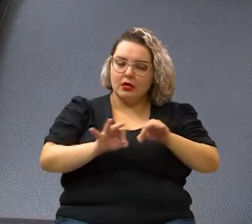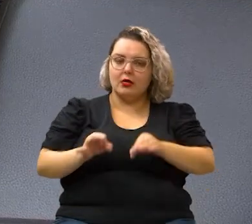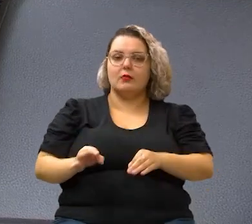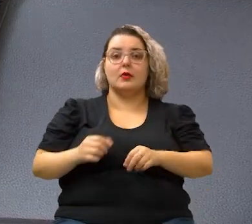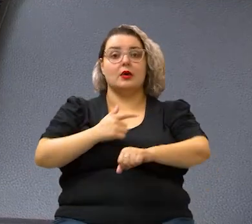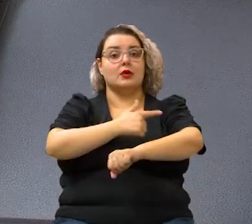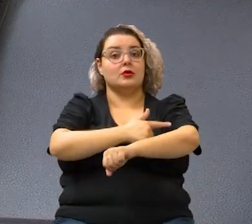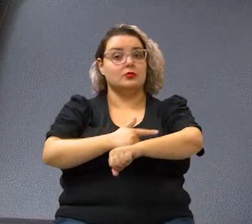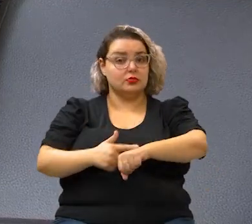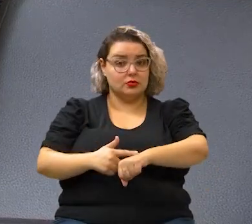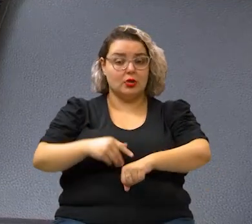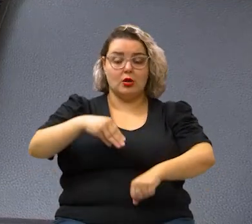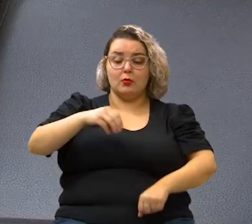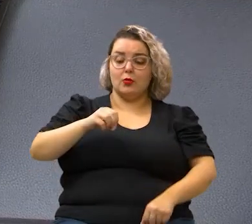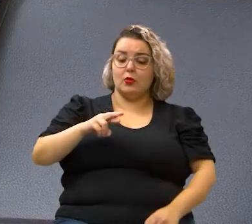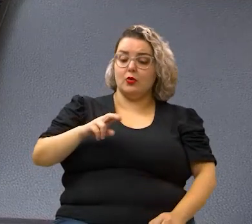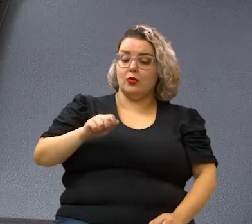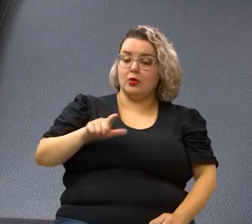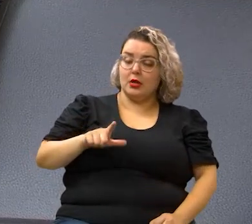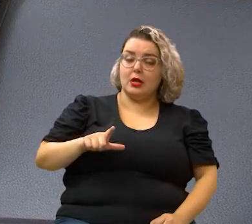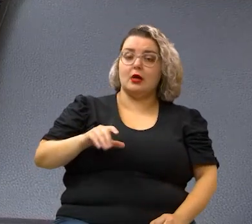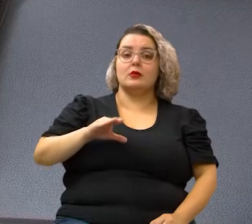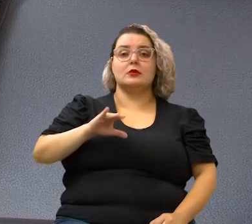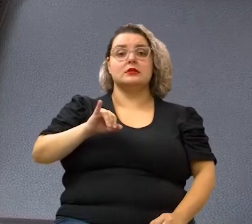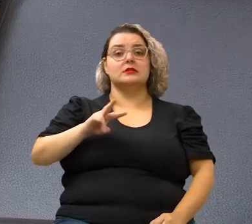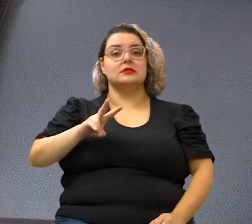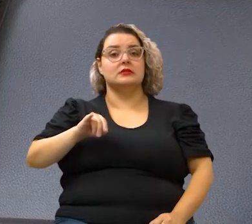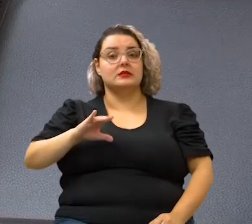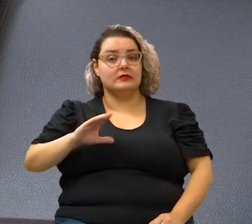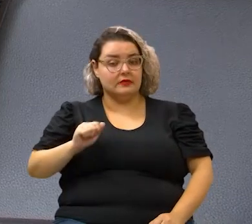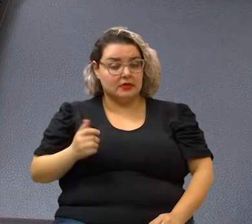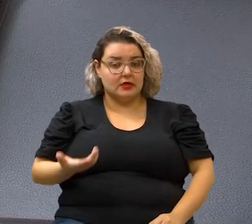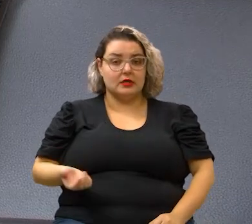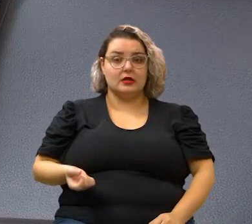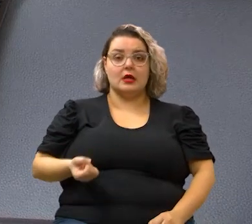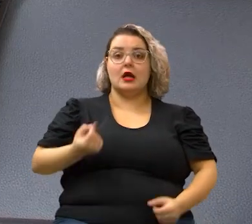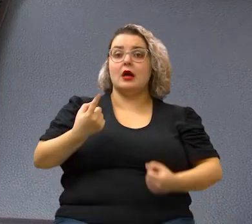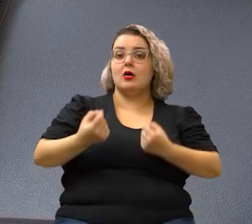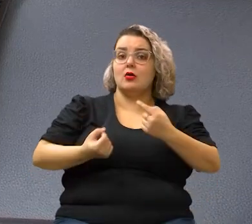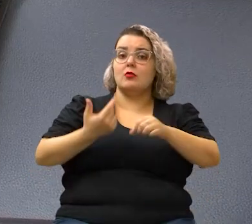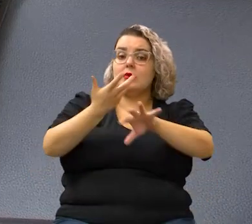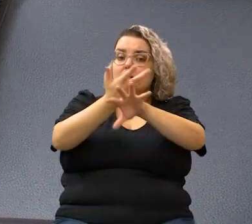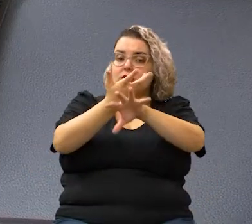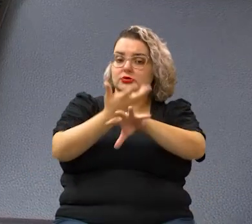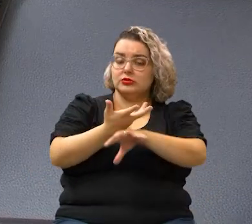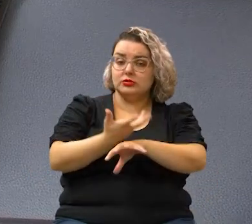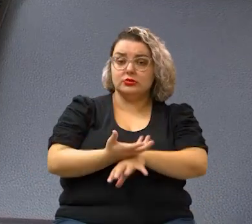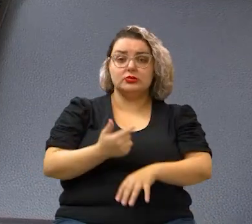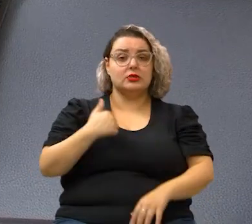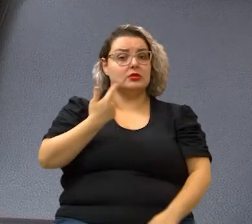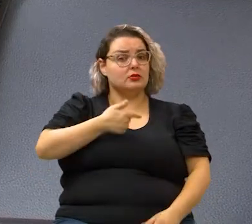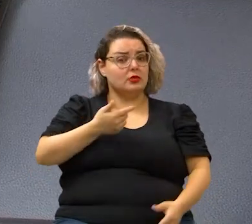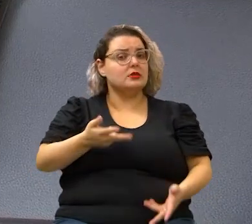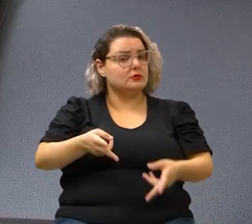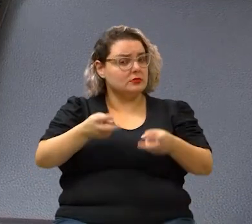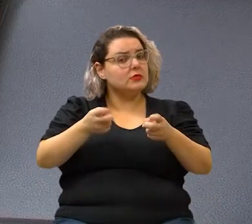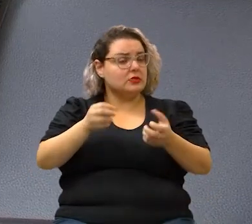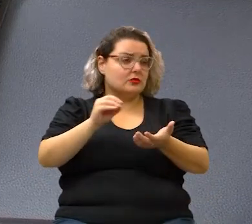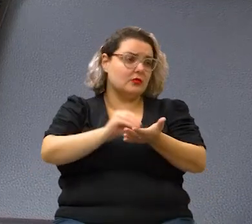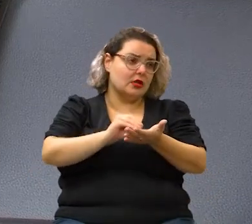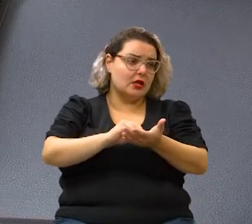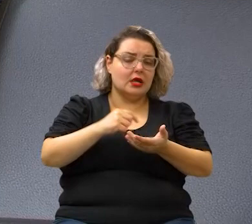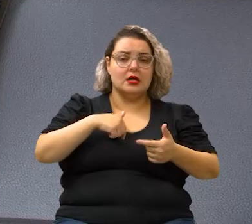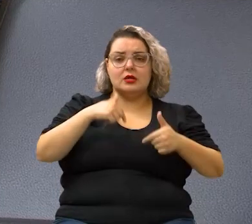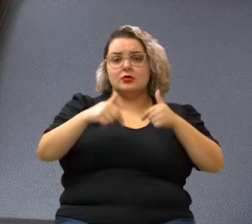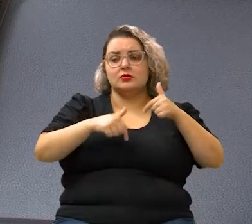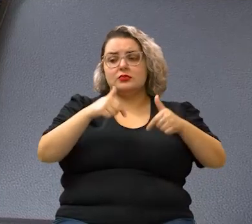além da própria educação moral e cívica, o resgate de algumas disciplinas que nós estamos percebendo aí a